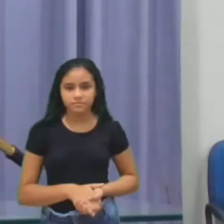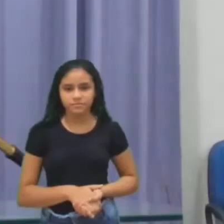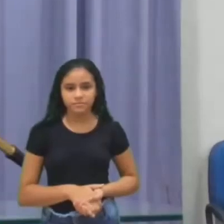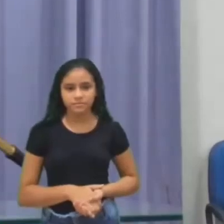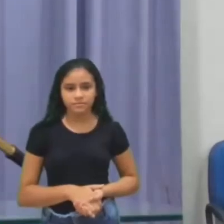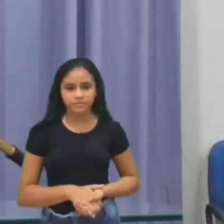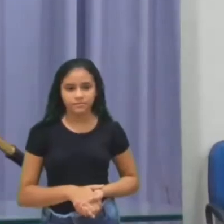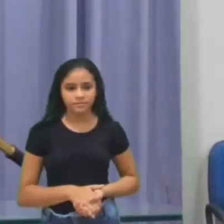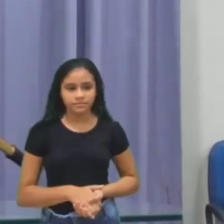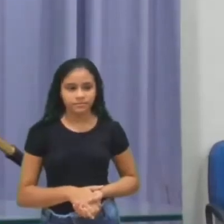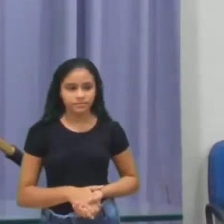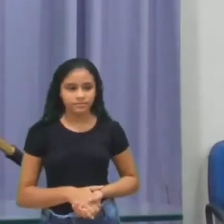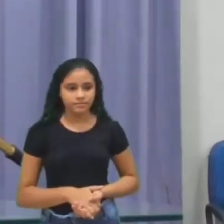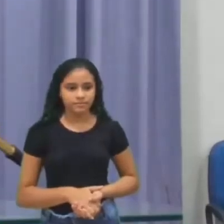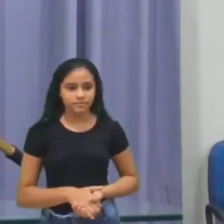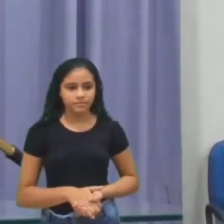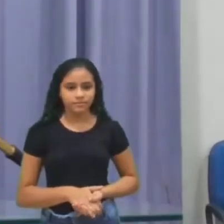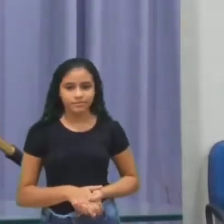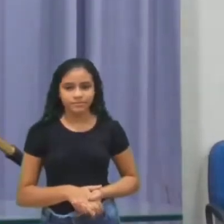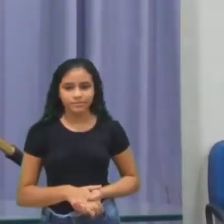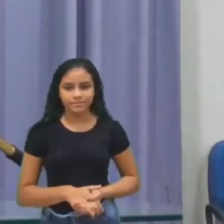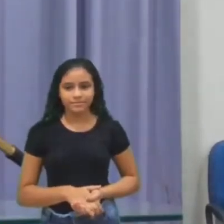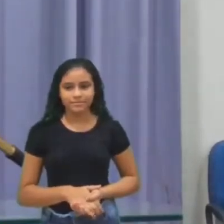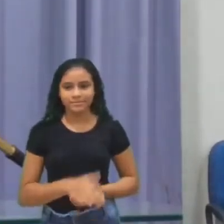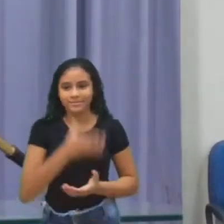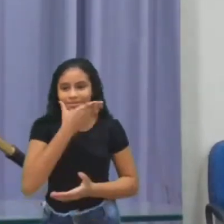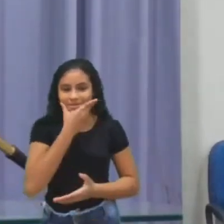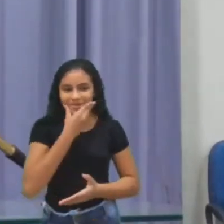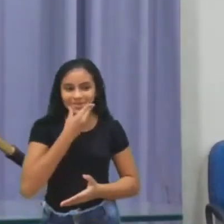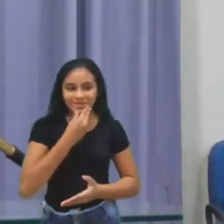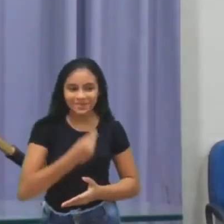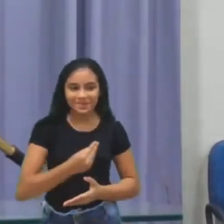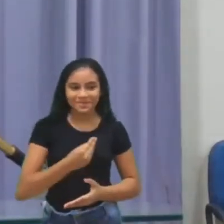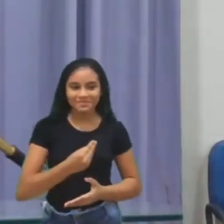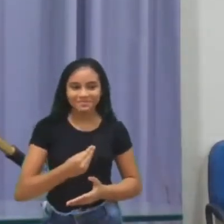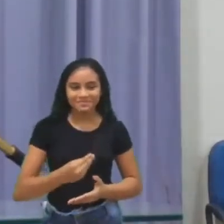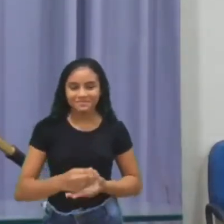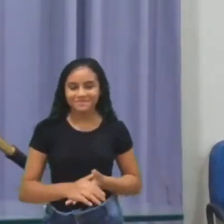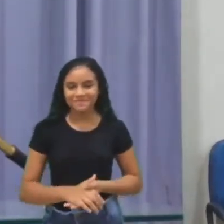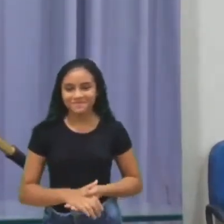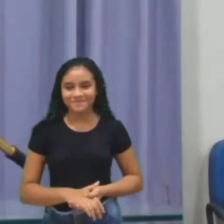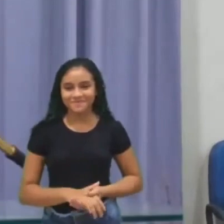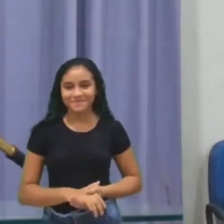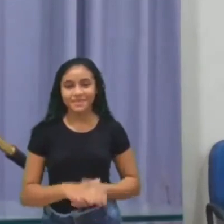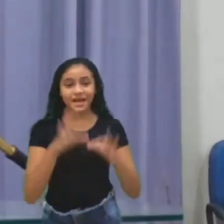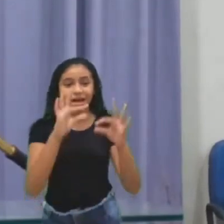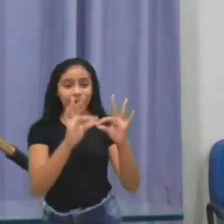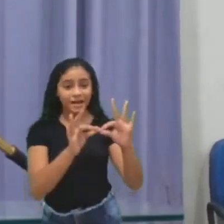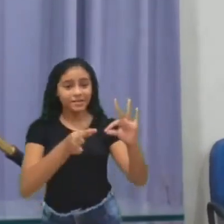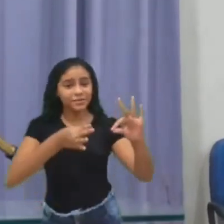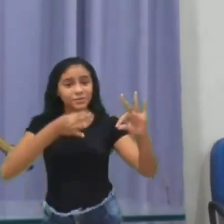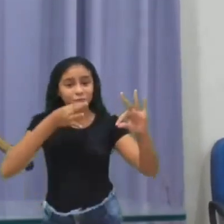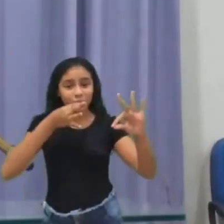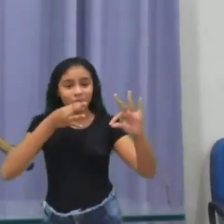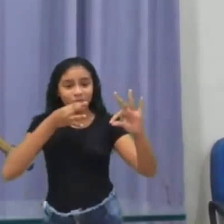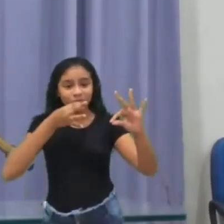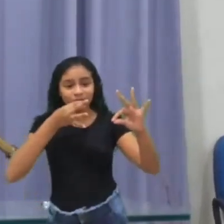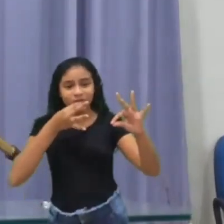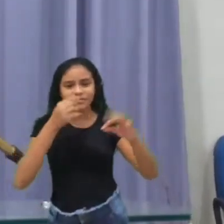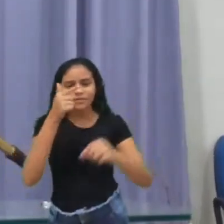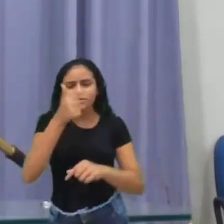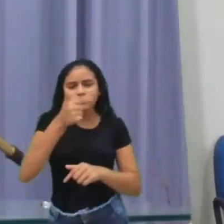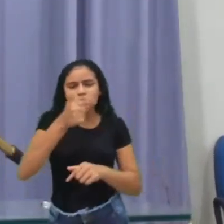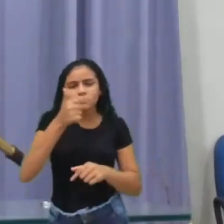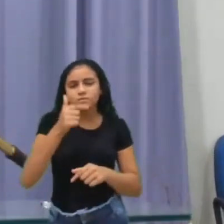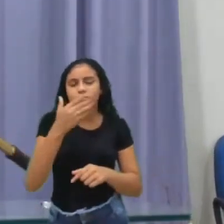que aqueles homens trouxeram aquele cacho de uvas, 2